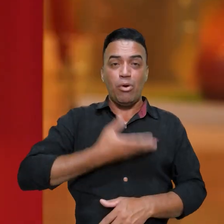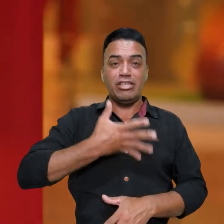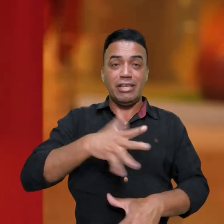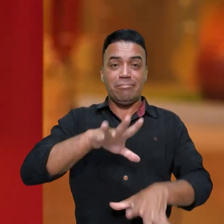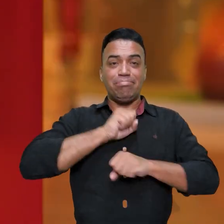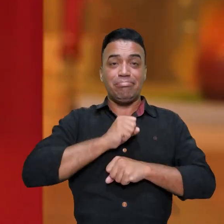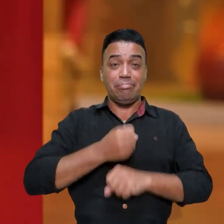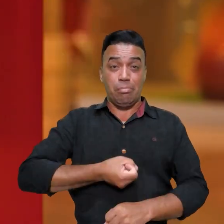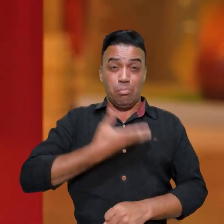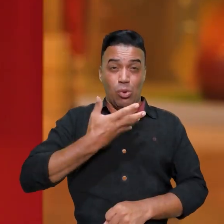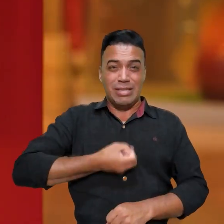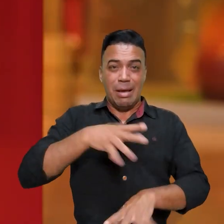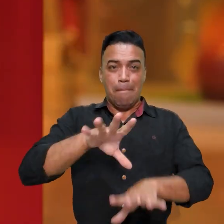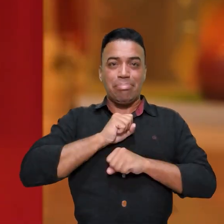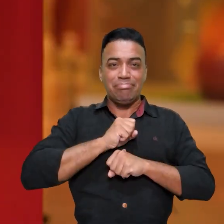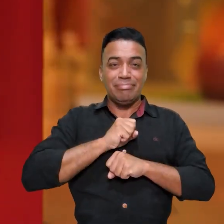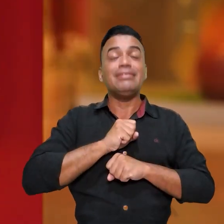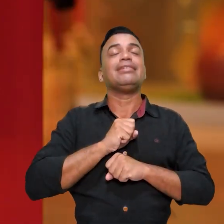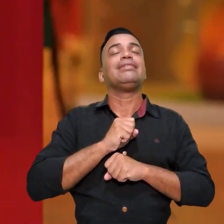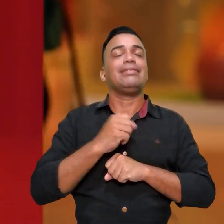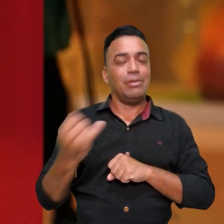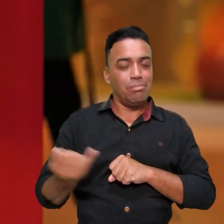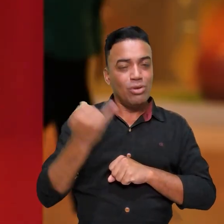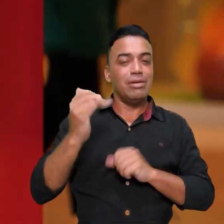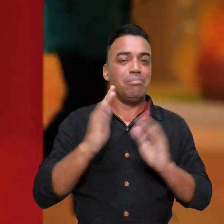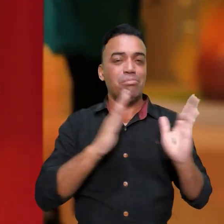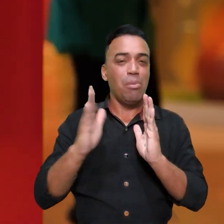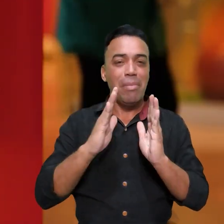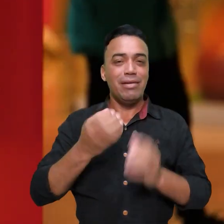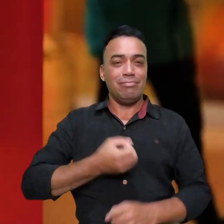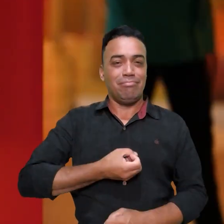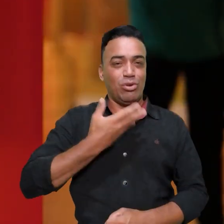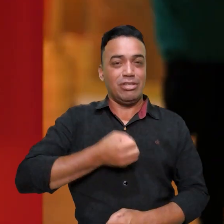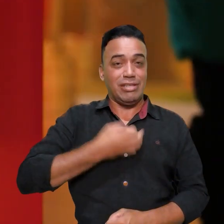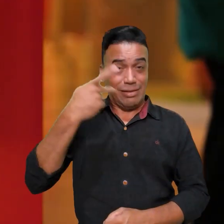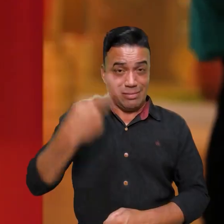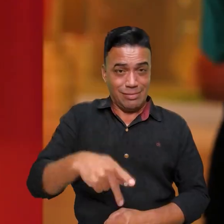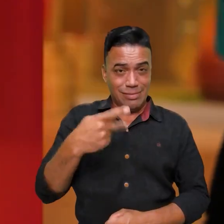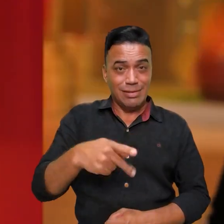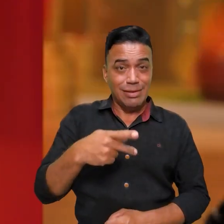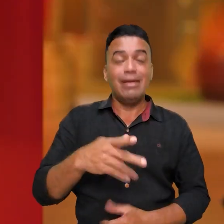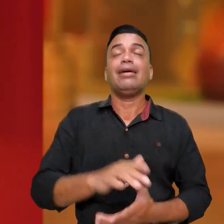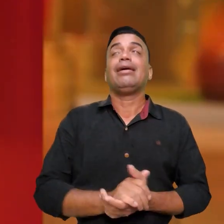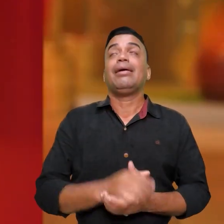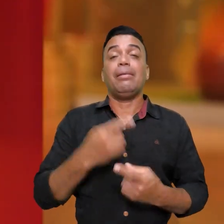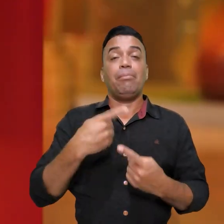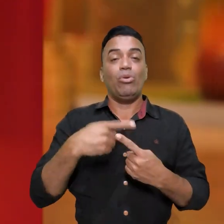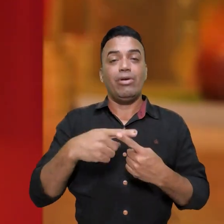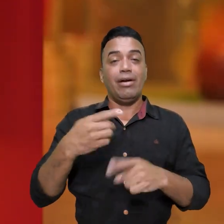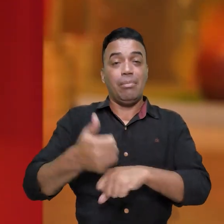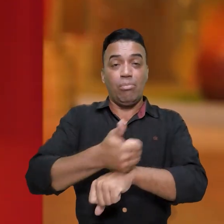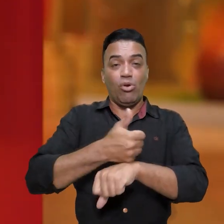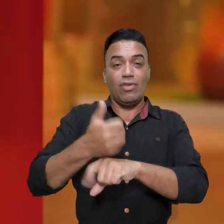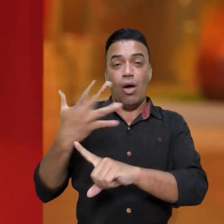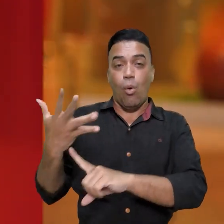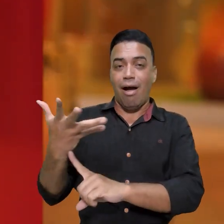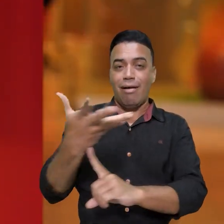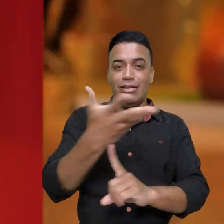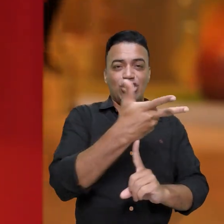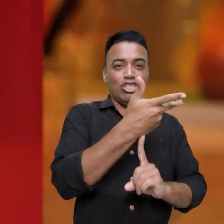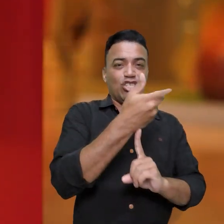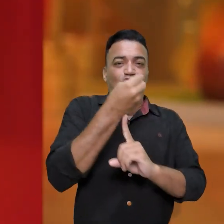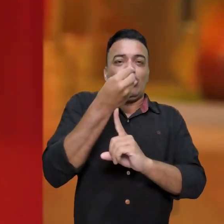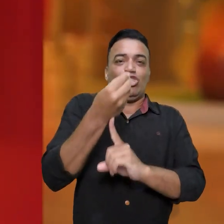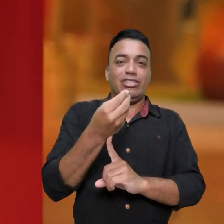para a gente é muito importante esse momento da poesia aqui, porque o artista, nesse momento, ele é